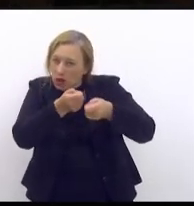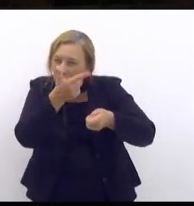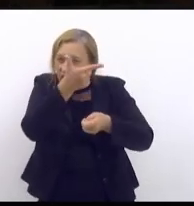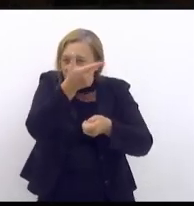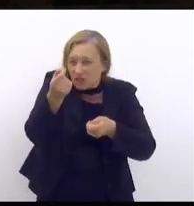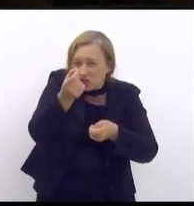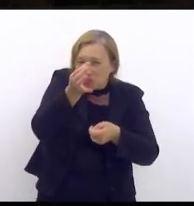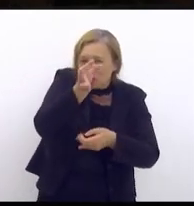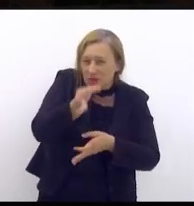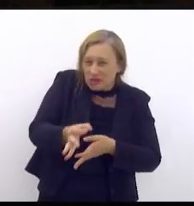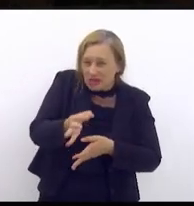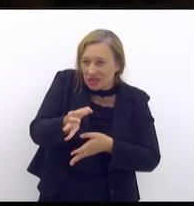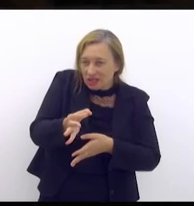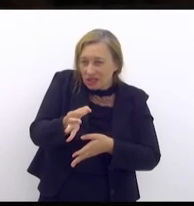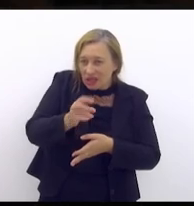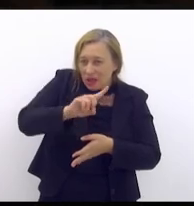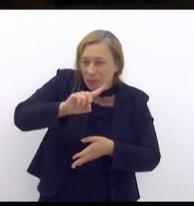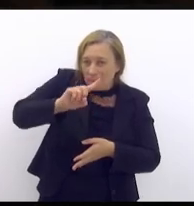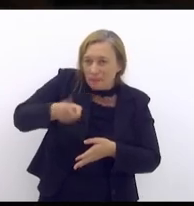20% das